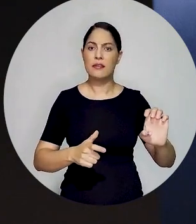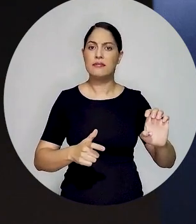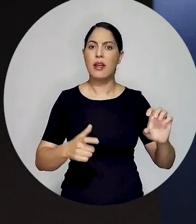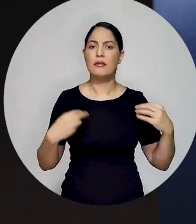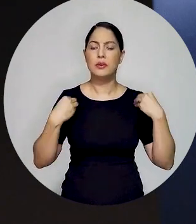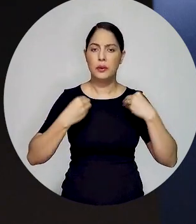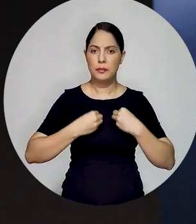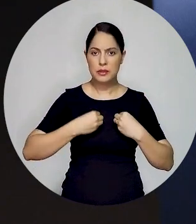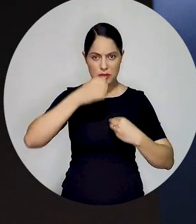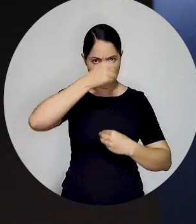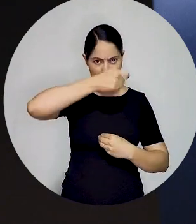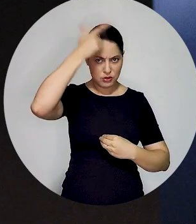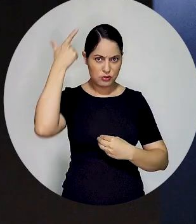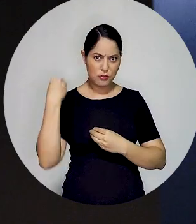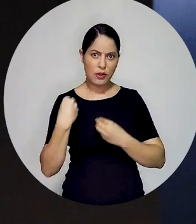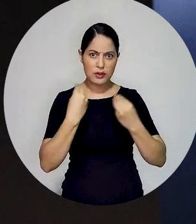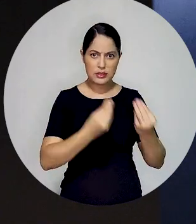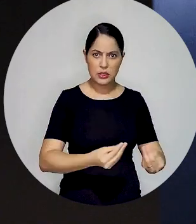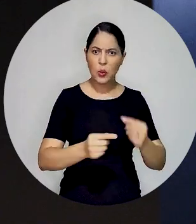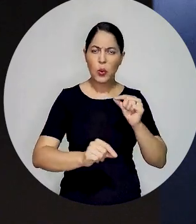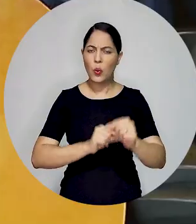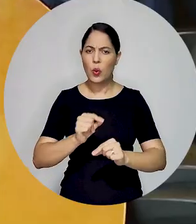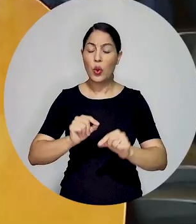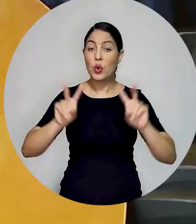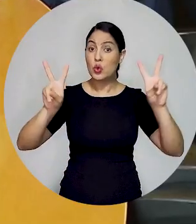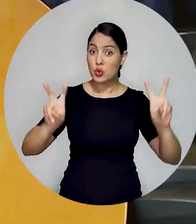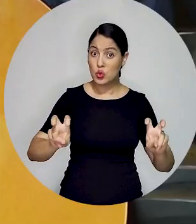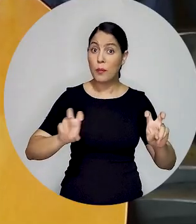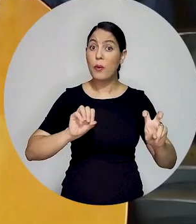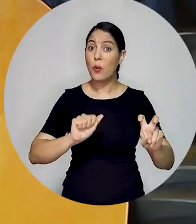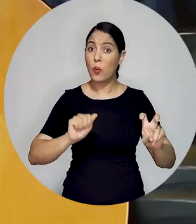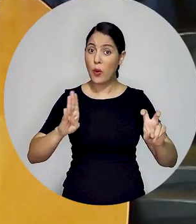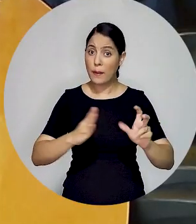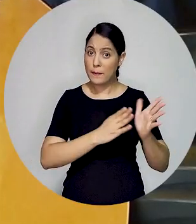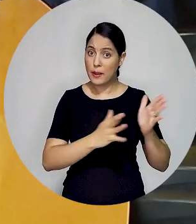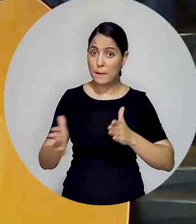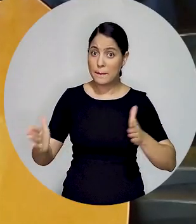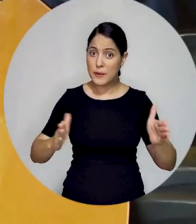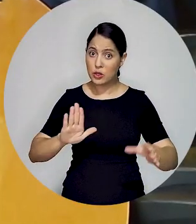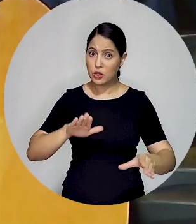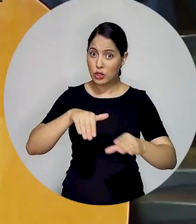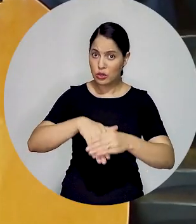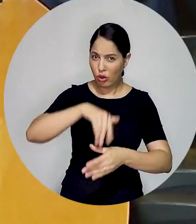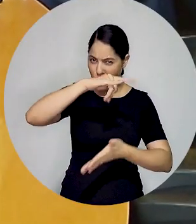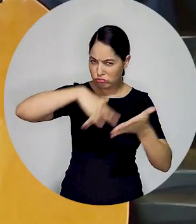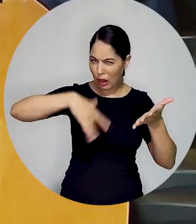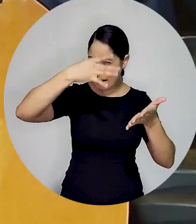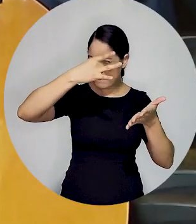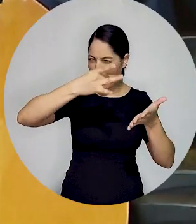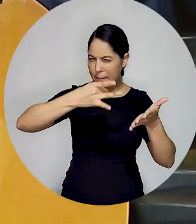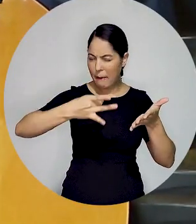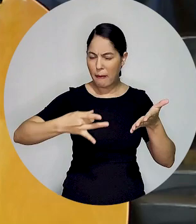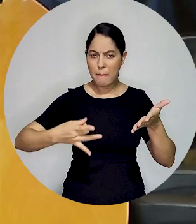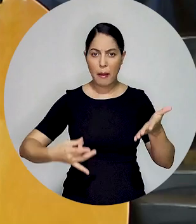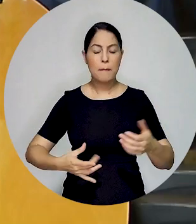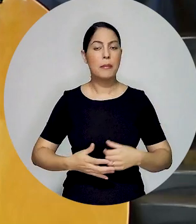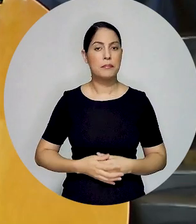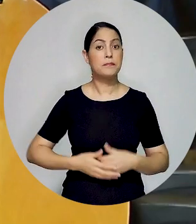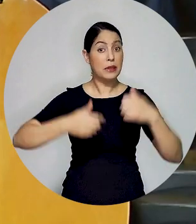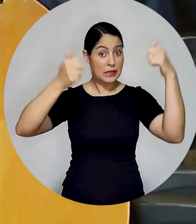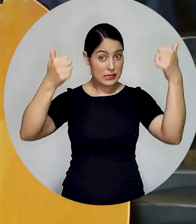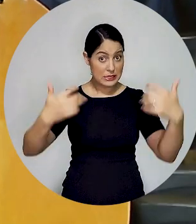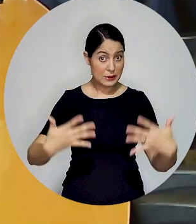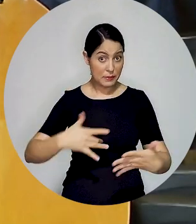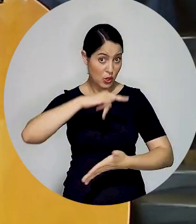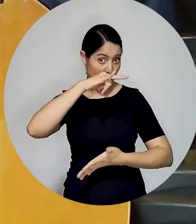da participação da Ordem no processo eleitoral. O documento enumera ações da OAB ao longo das eleições gerais e conclui que não